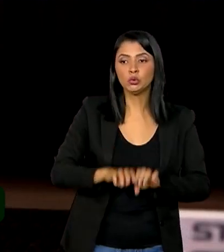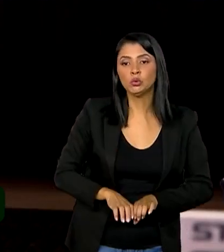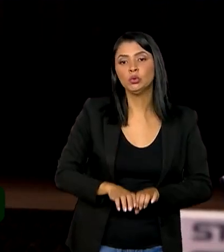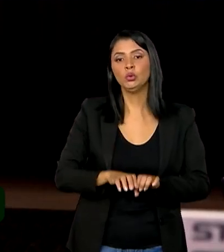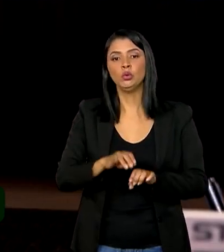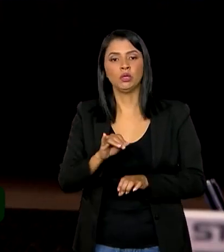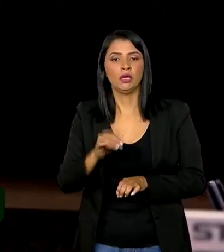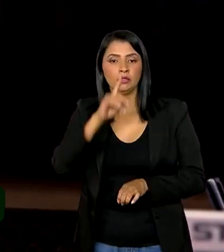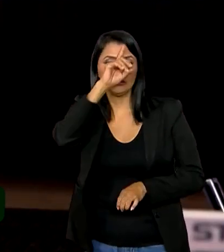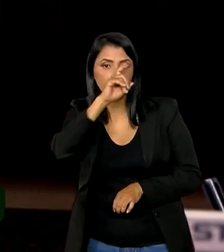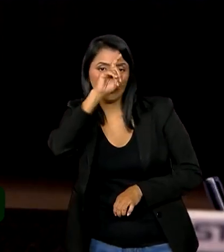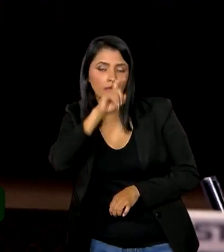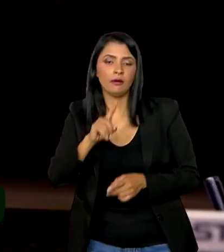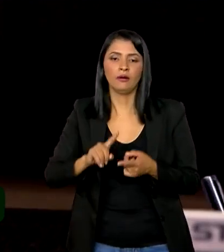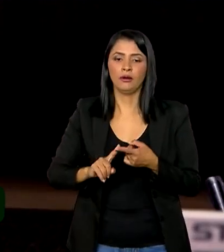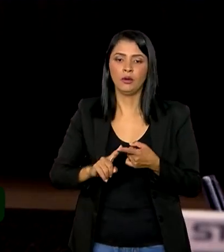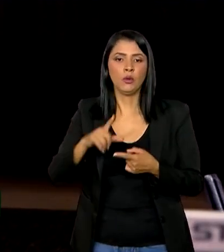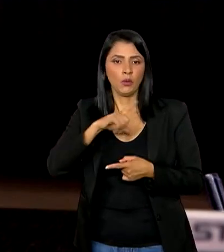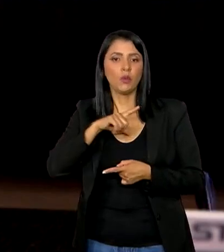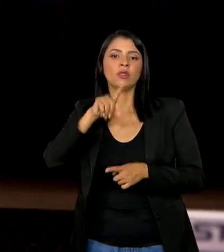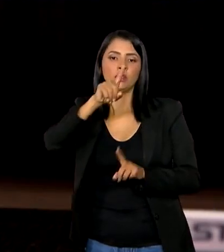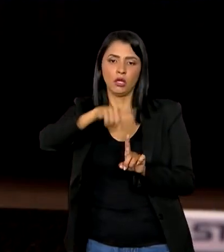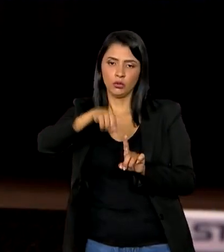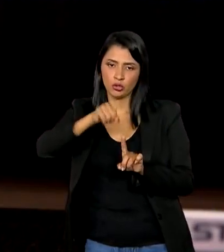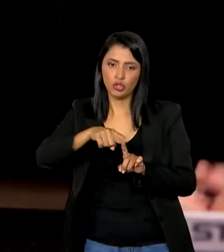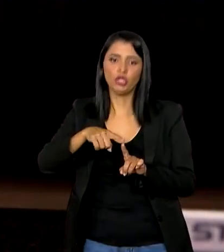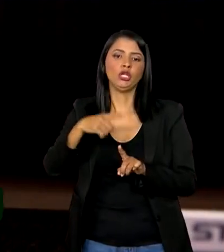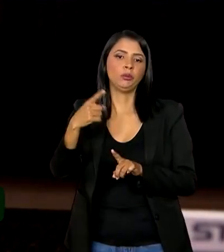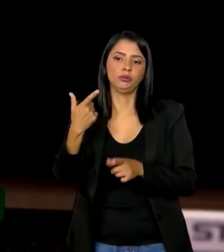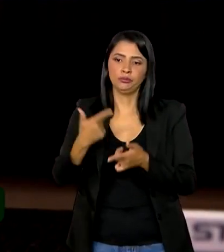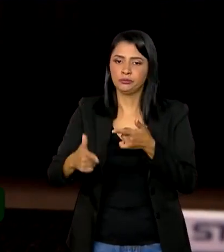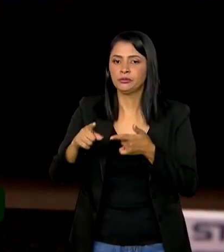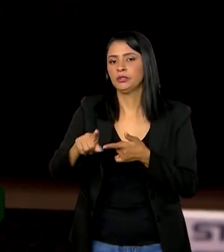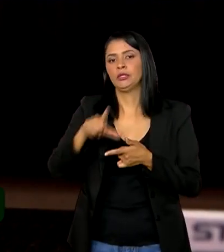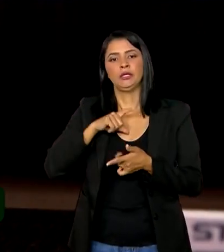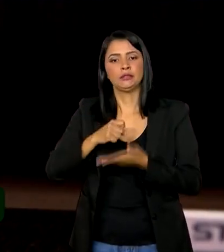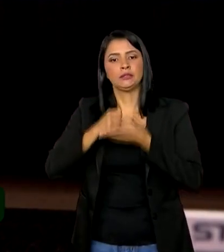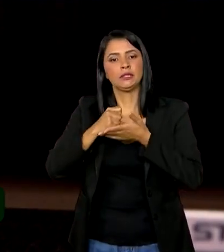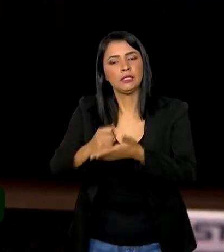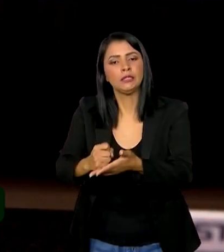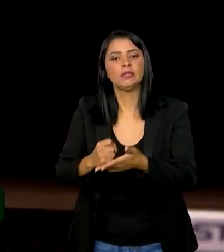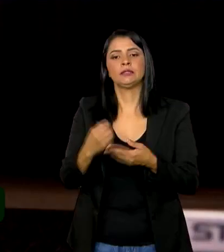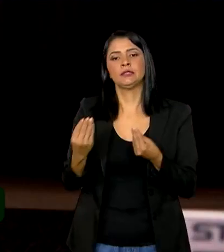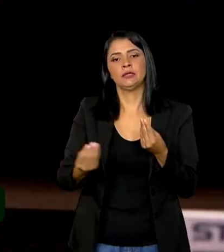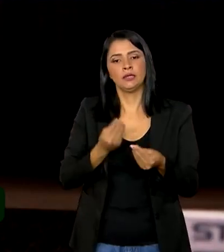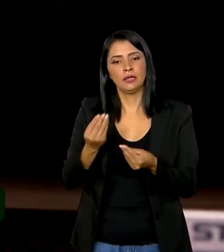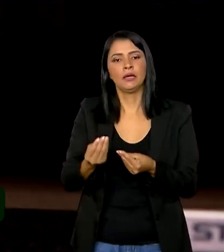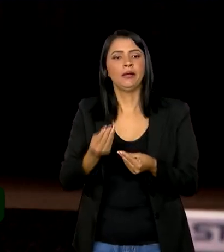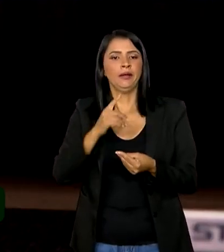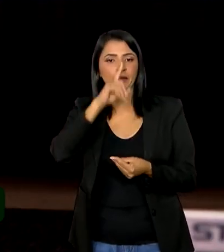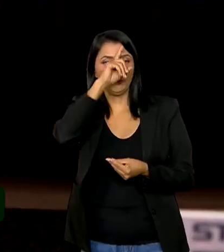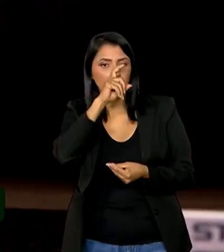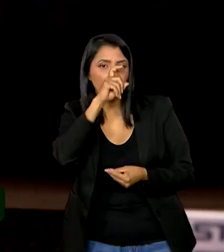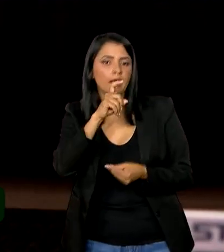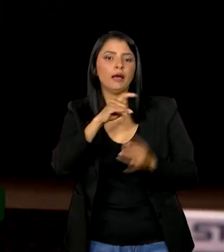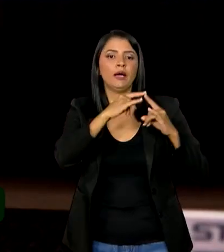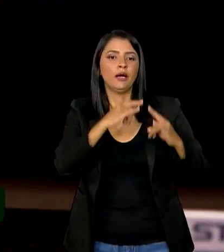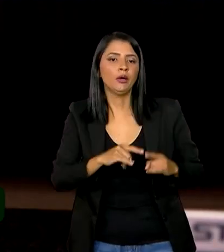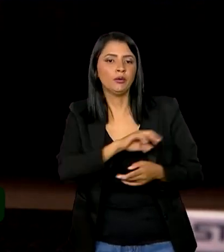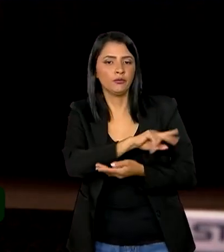emergência de inundações no estado do Rio de Janeiro, na região serrana, próxima ao município do Rio de